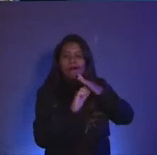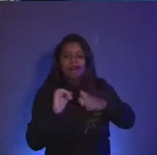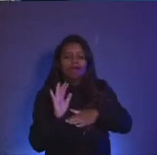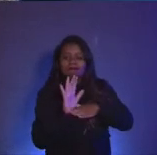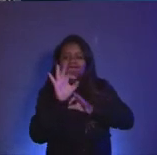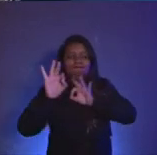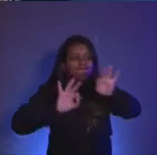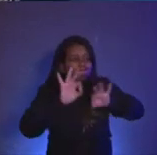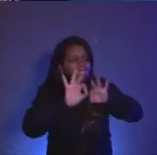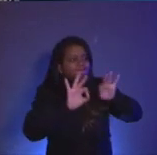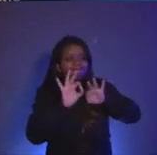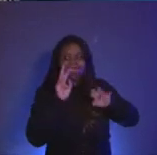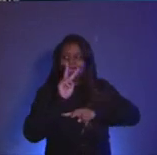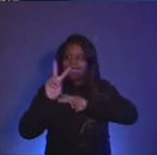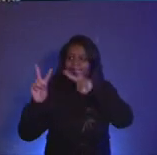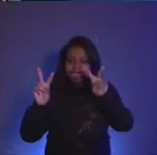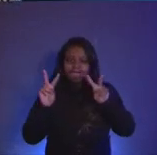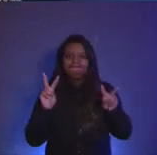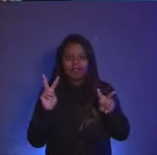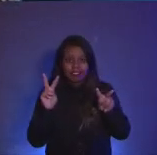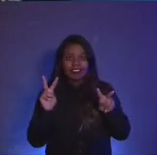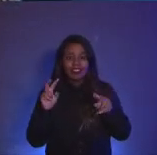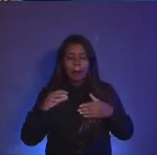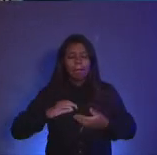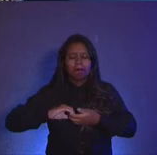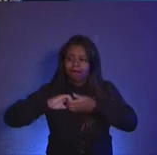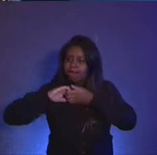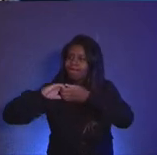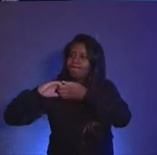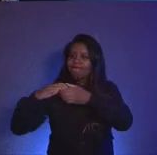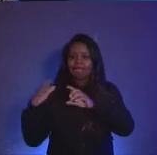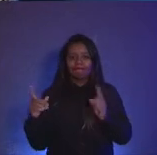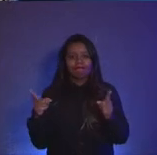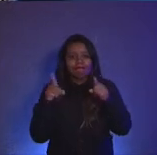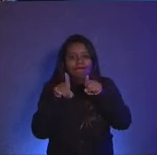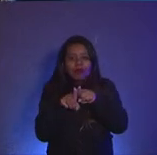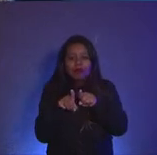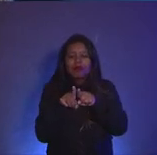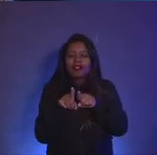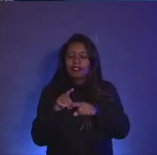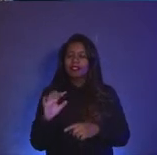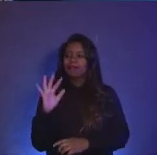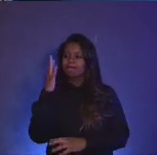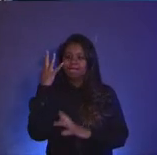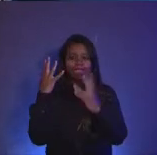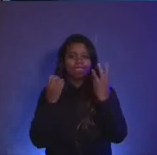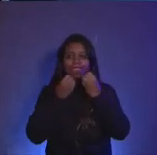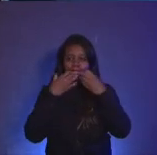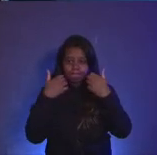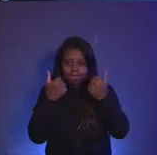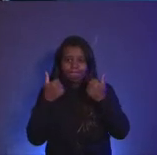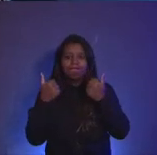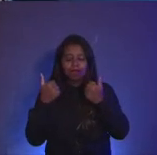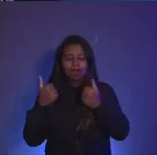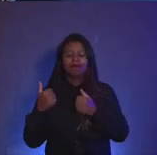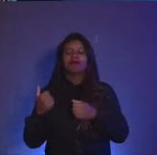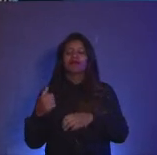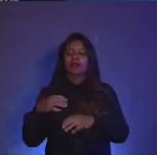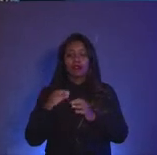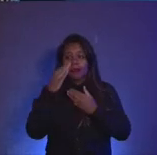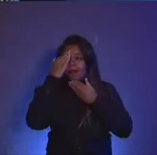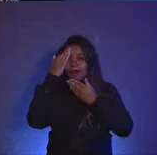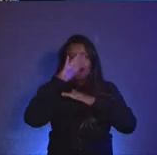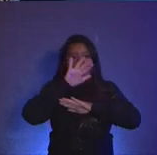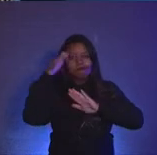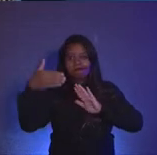produção ponta firme, tá? Pegou a gente na mão desde o começo e fez tudo acontecer. Obrigada, Michelle e Carol. Em nome delas, agradecer